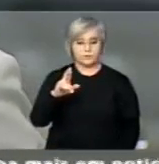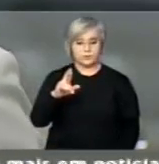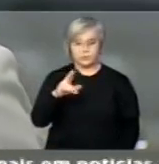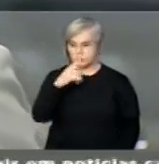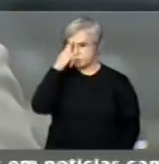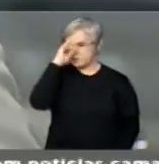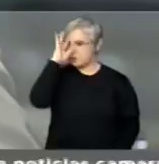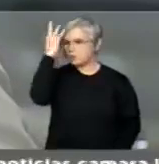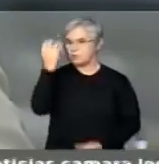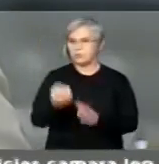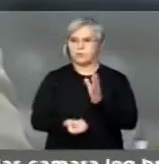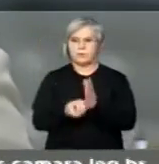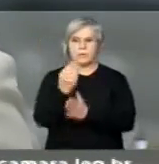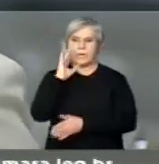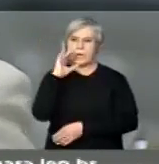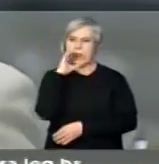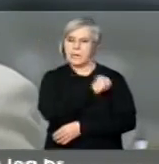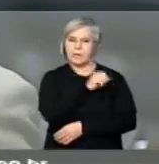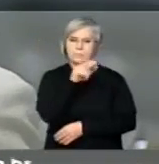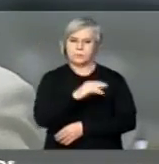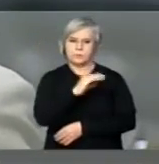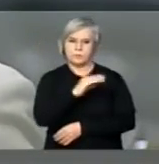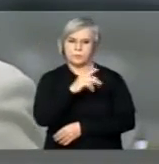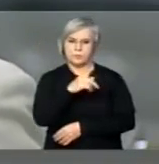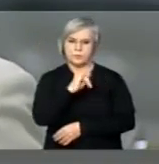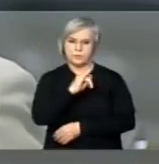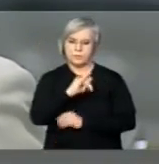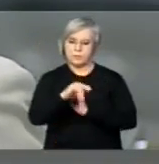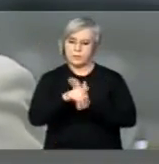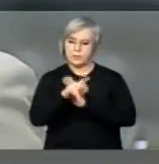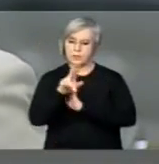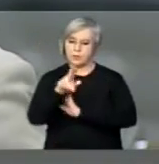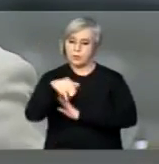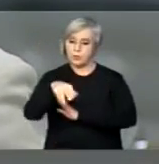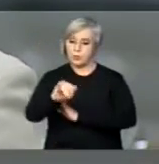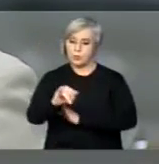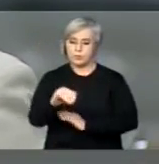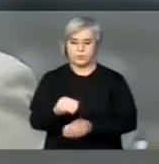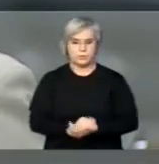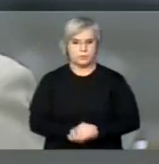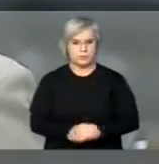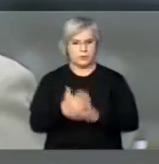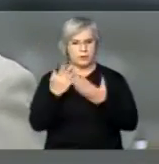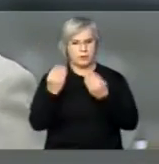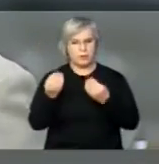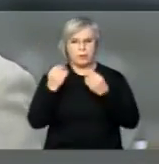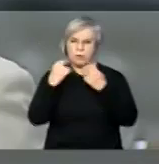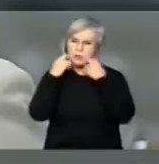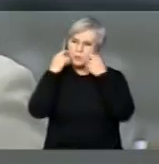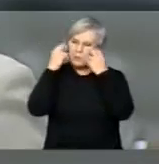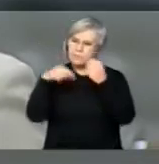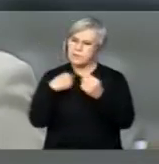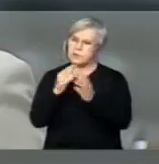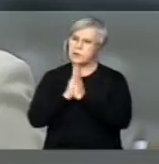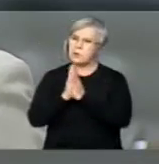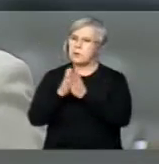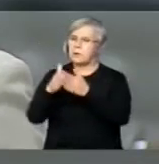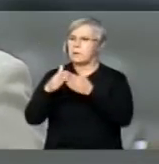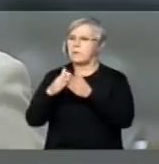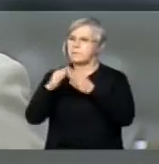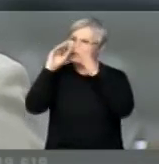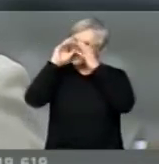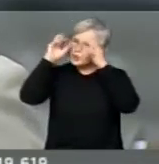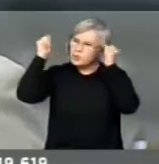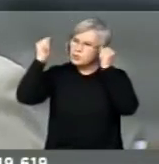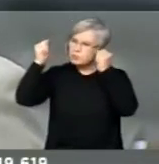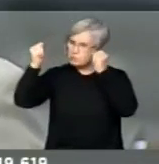imediatamente a CPI da UNE. É uma vergonha, nós temos que recorrer ao